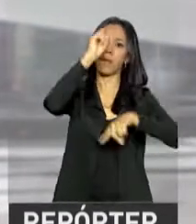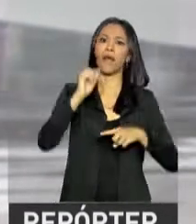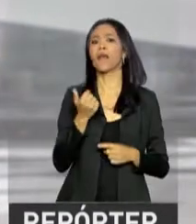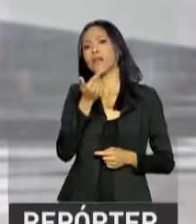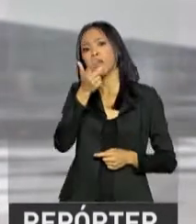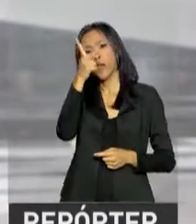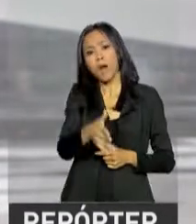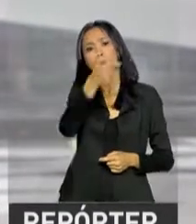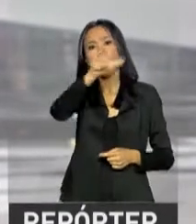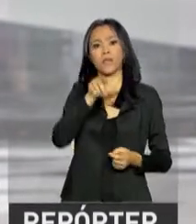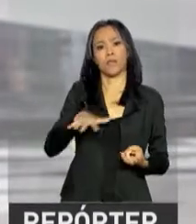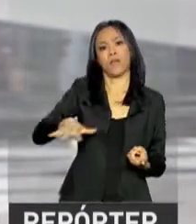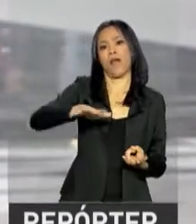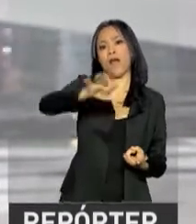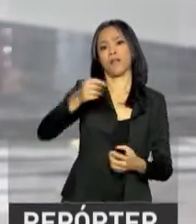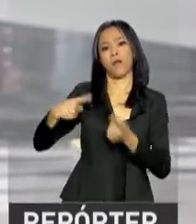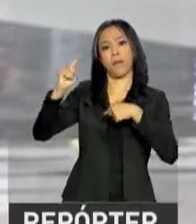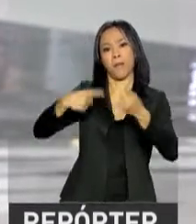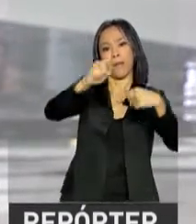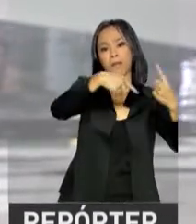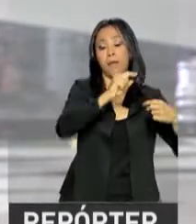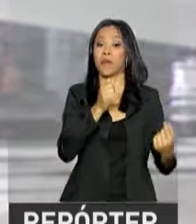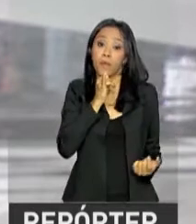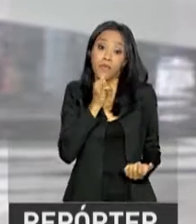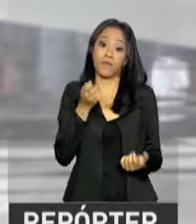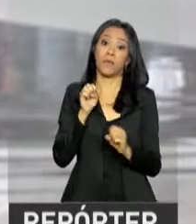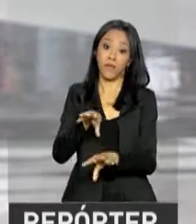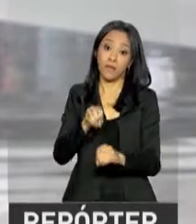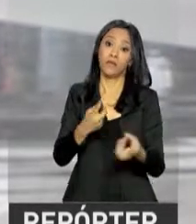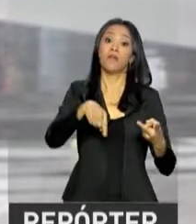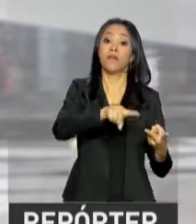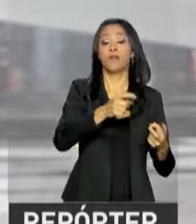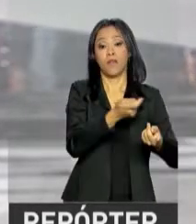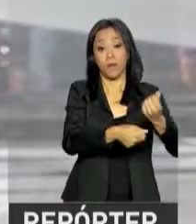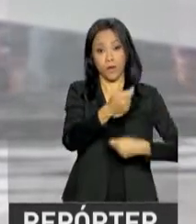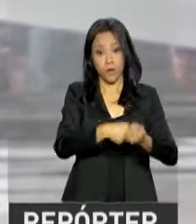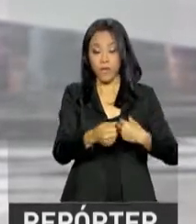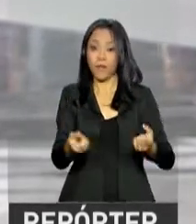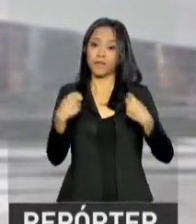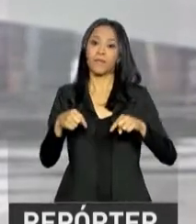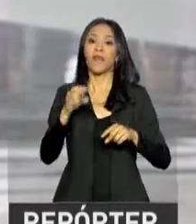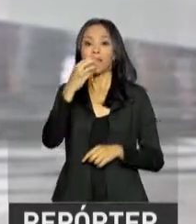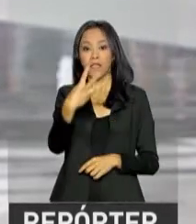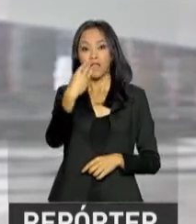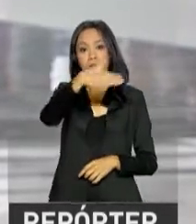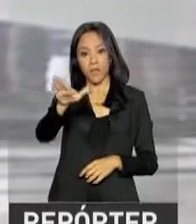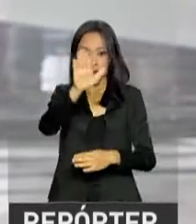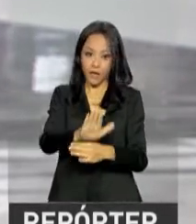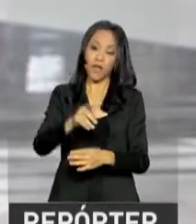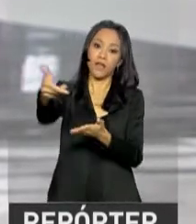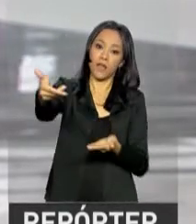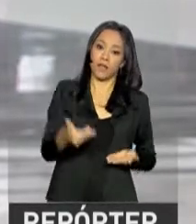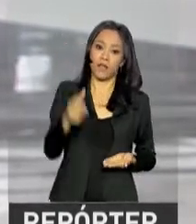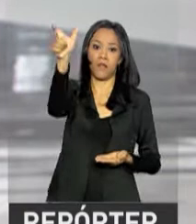outros setores do governo como economia educação e falando em educação às três e meia da tarde o presidente recebe o ministro da educação nem